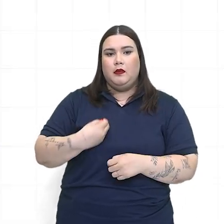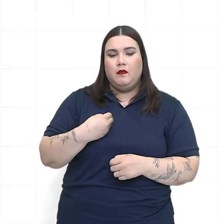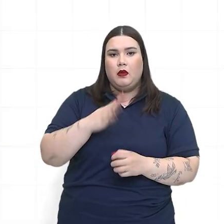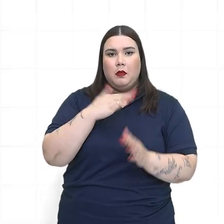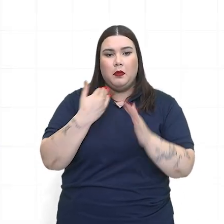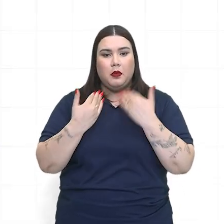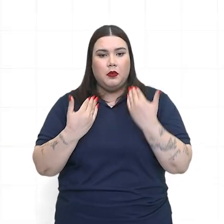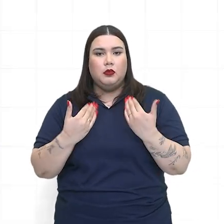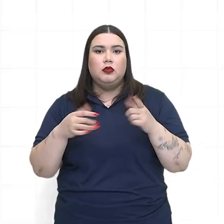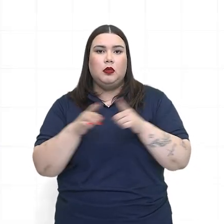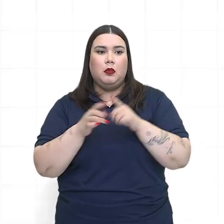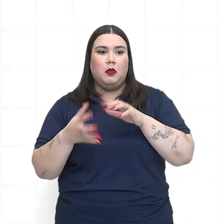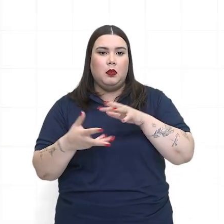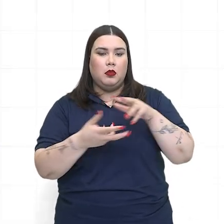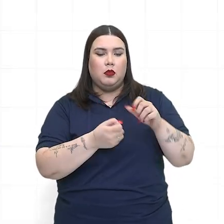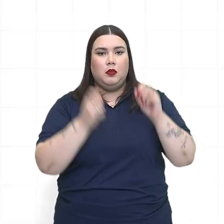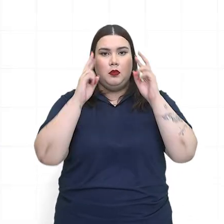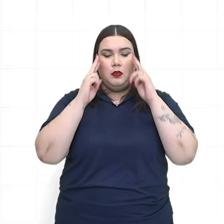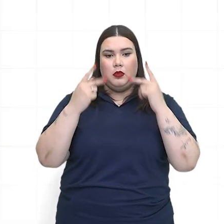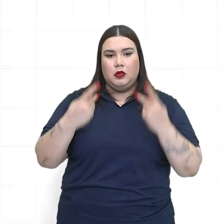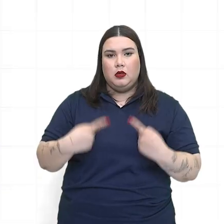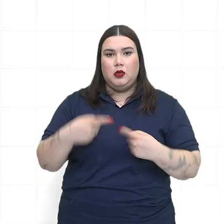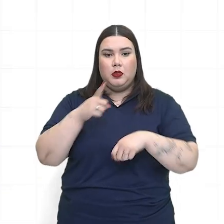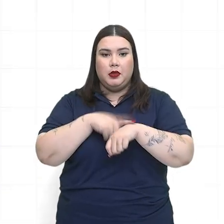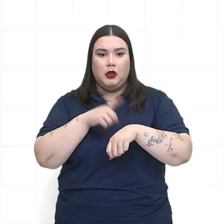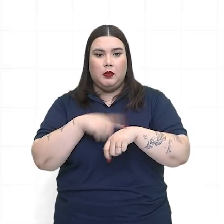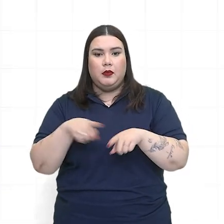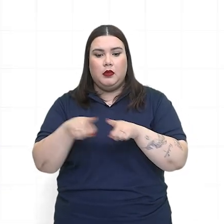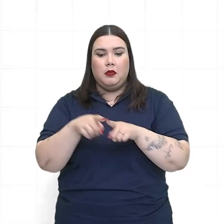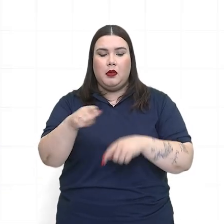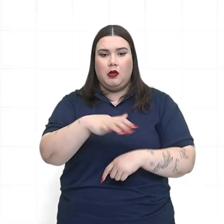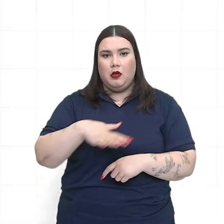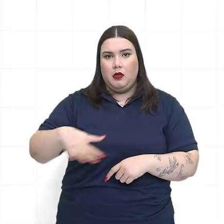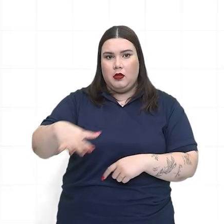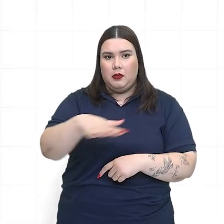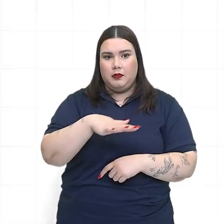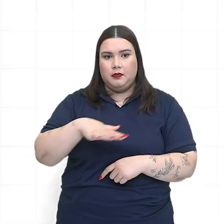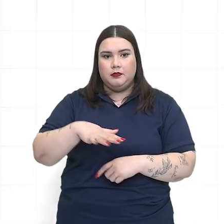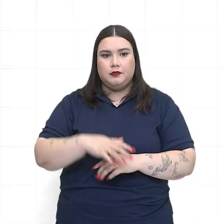morte, o mundo, os seres humanos, o tempo e o espaço.